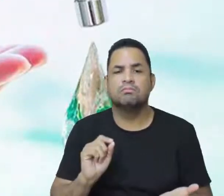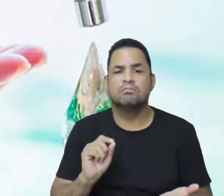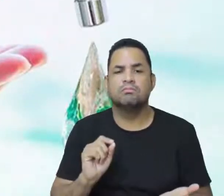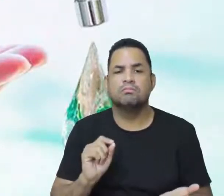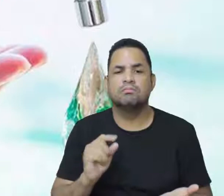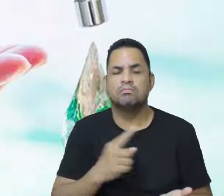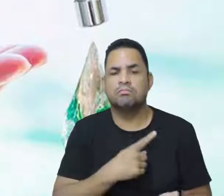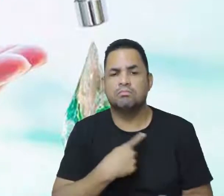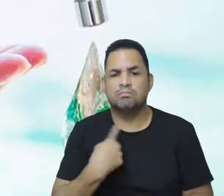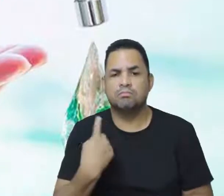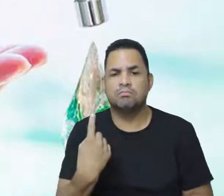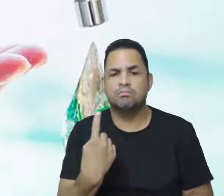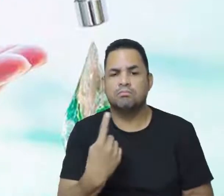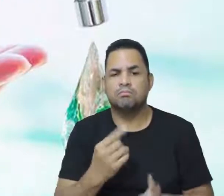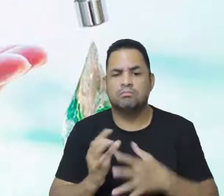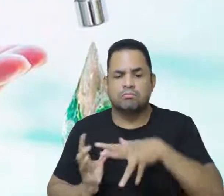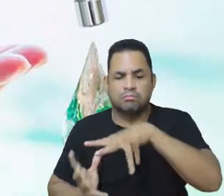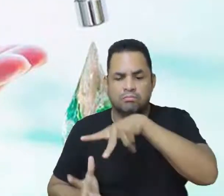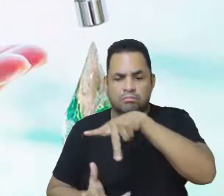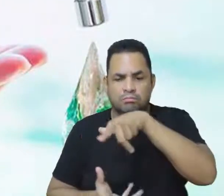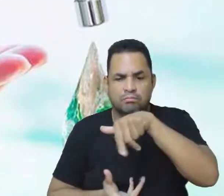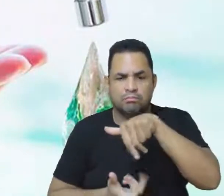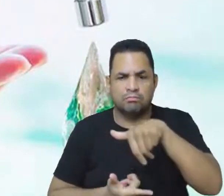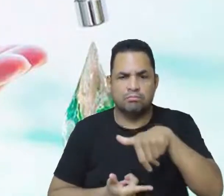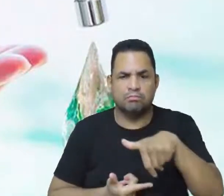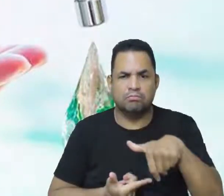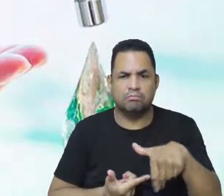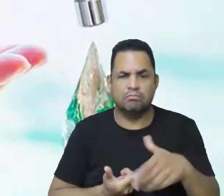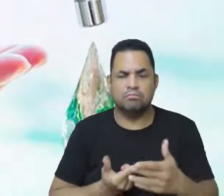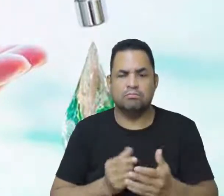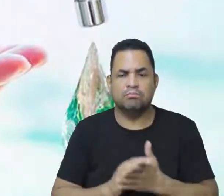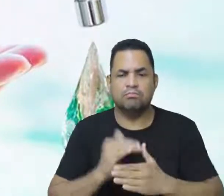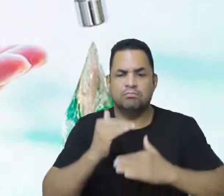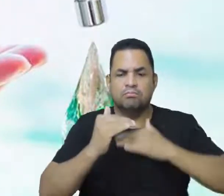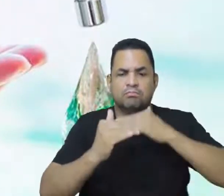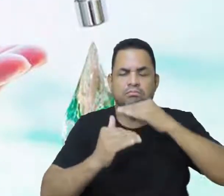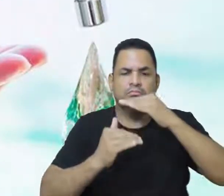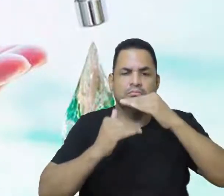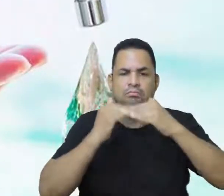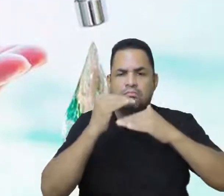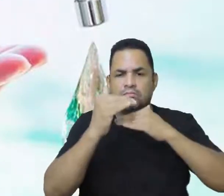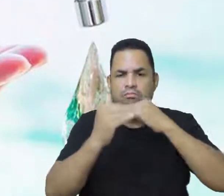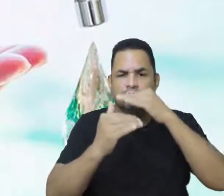Do nosso planeta, de um desenvolvimento